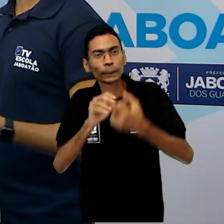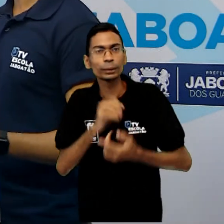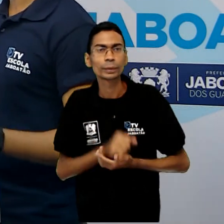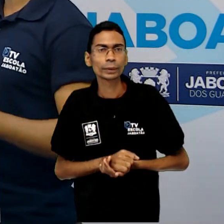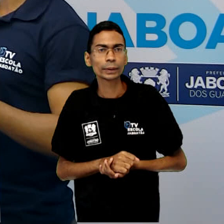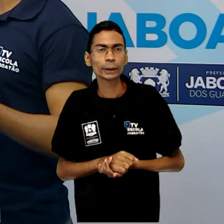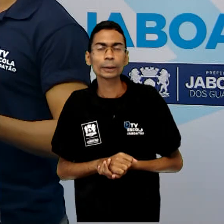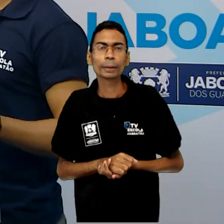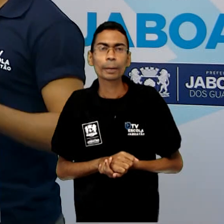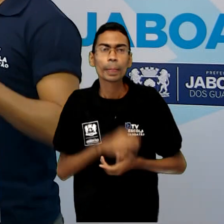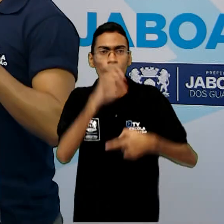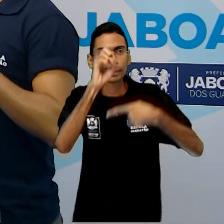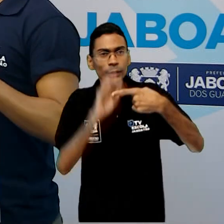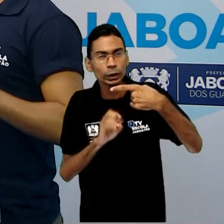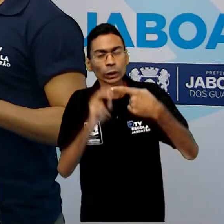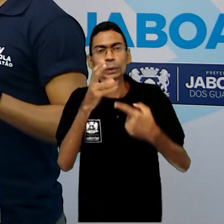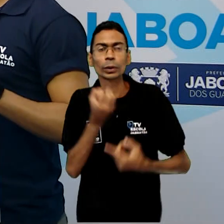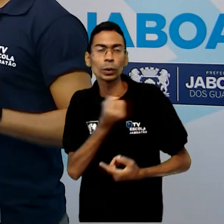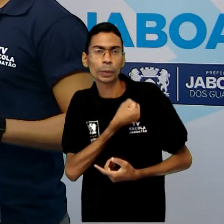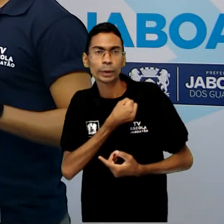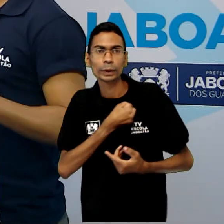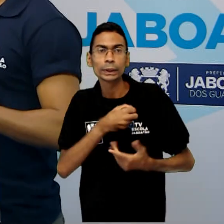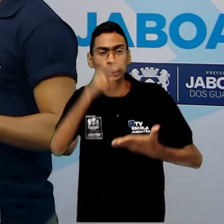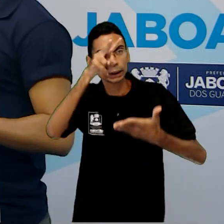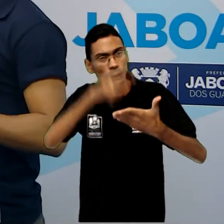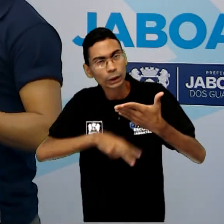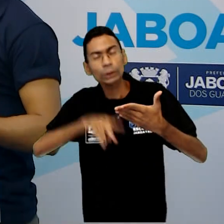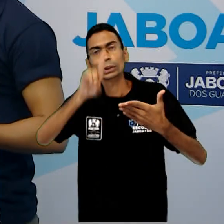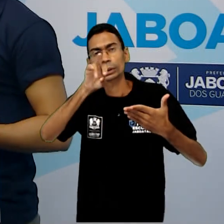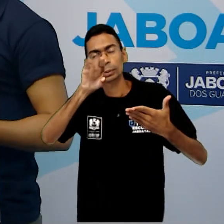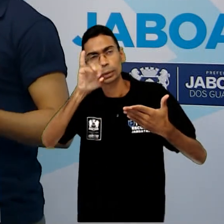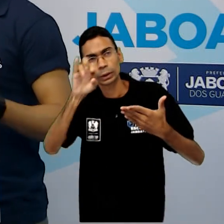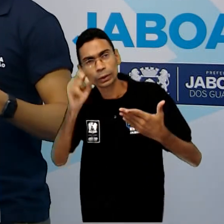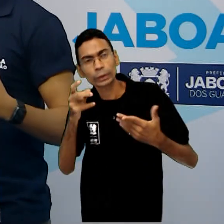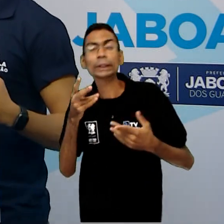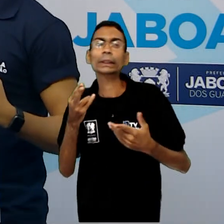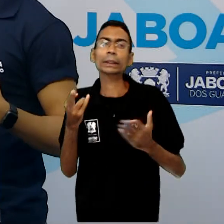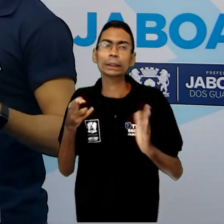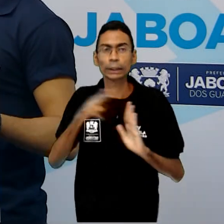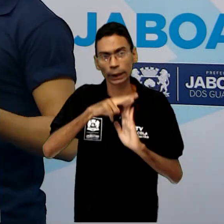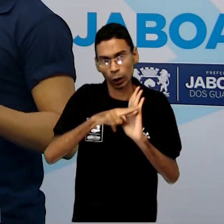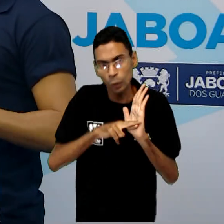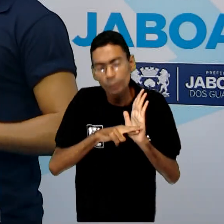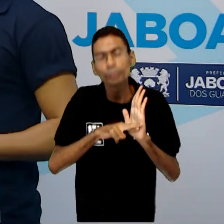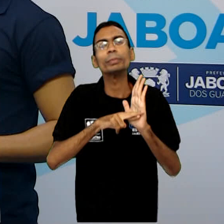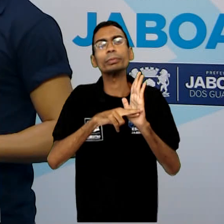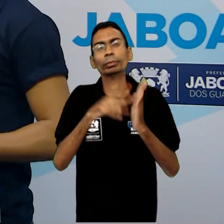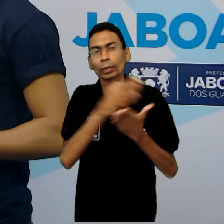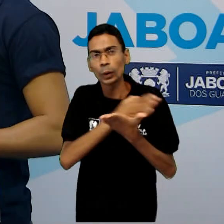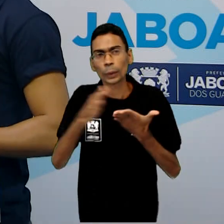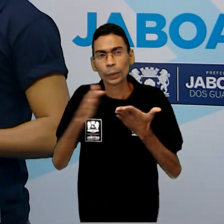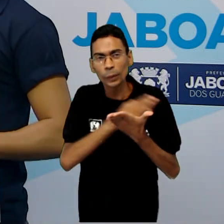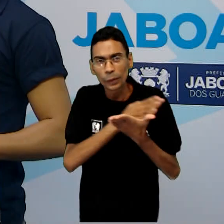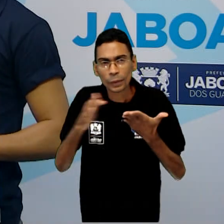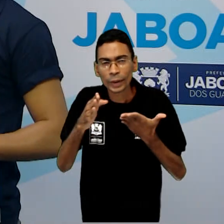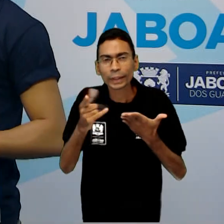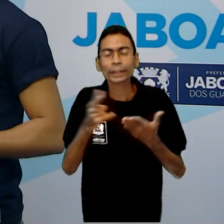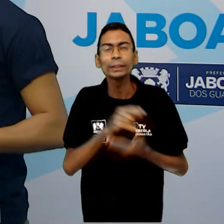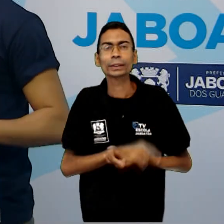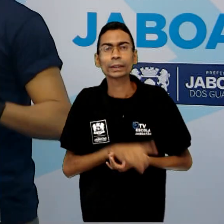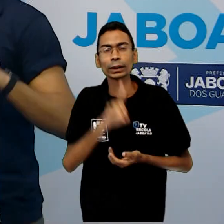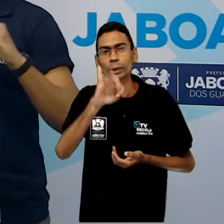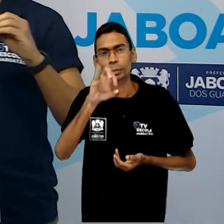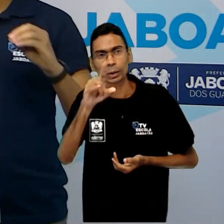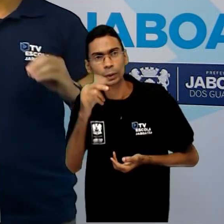ser lido normalmente. Já o denominador segue algumas regras. Denominador menor que 10, lê-se o número